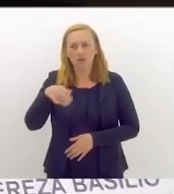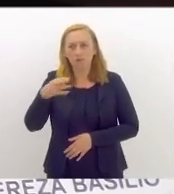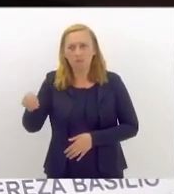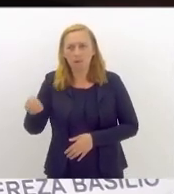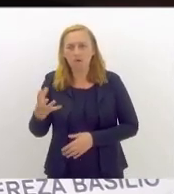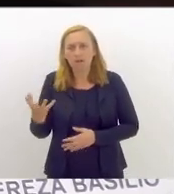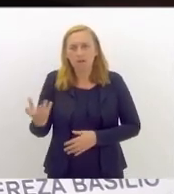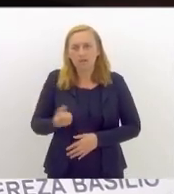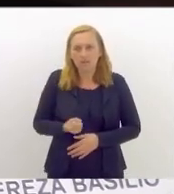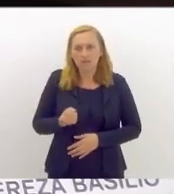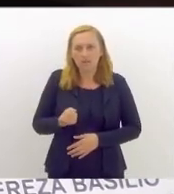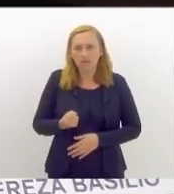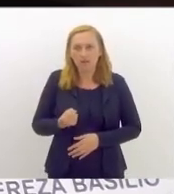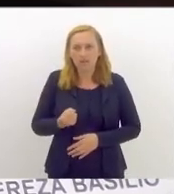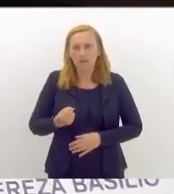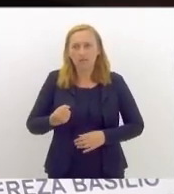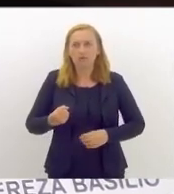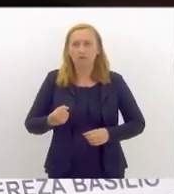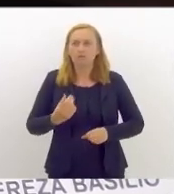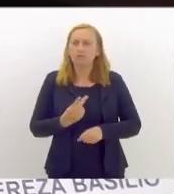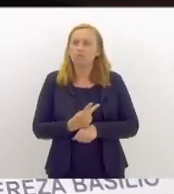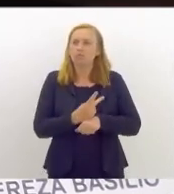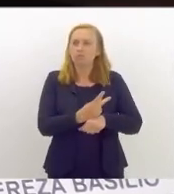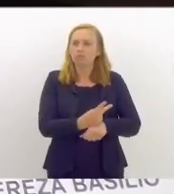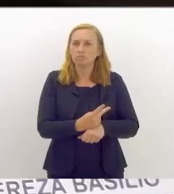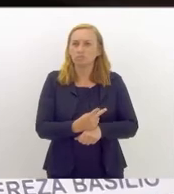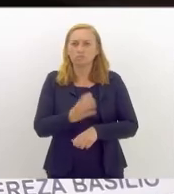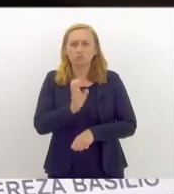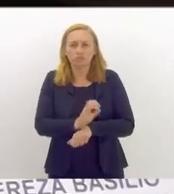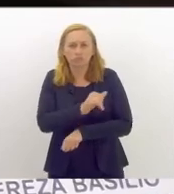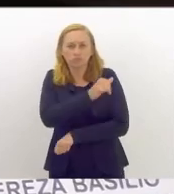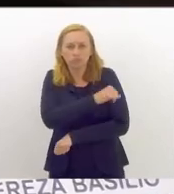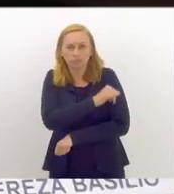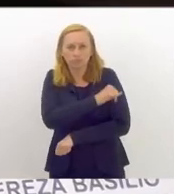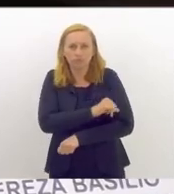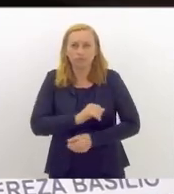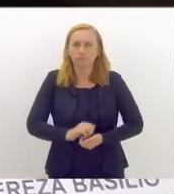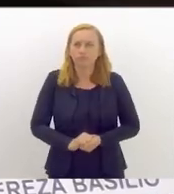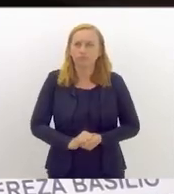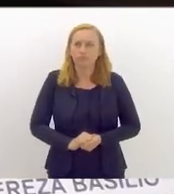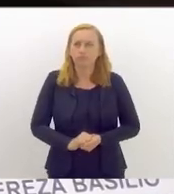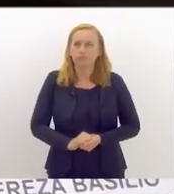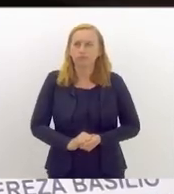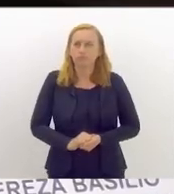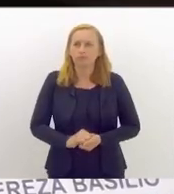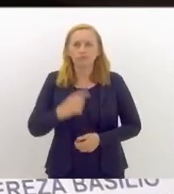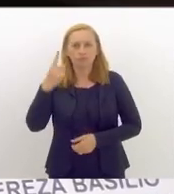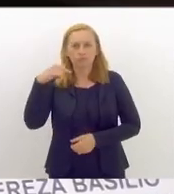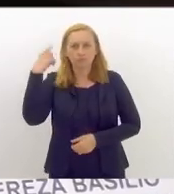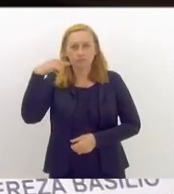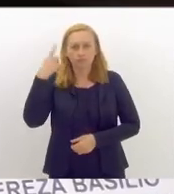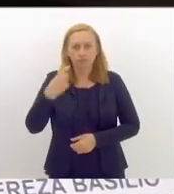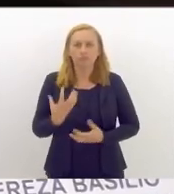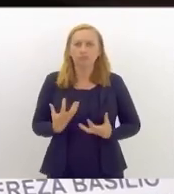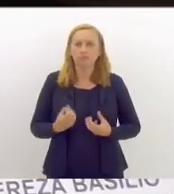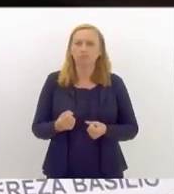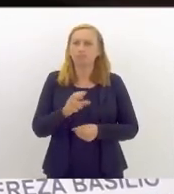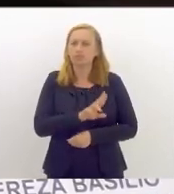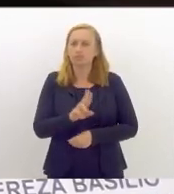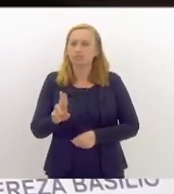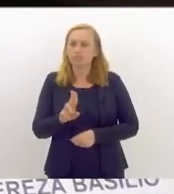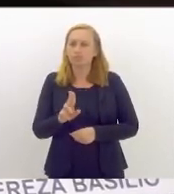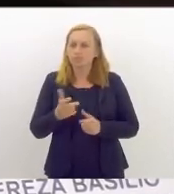essa mais alta honraria do Estado do Rio de Janeiro é advocacia que está recebendo em nome